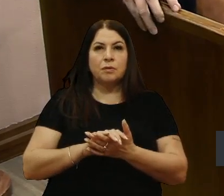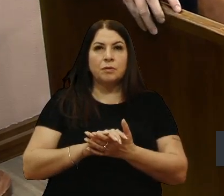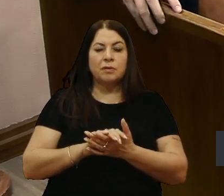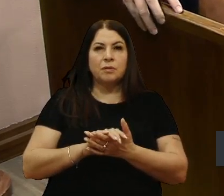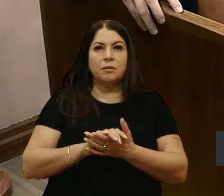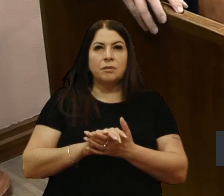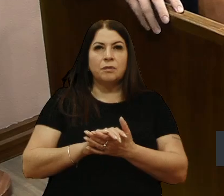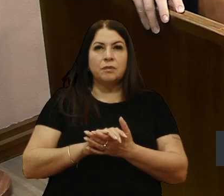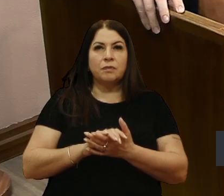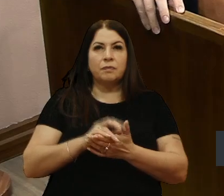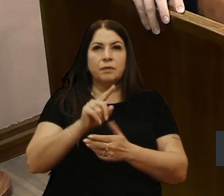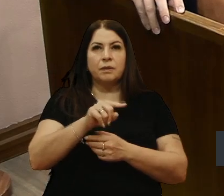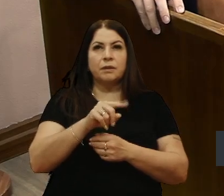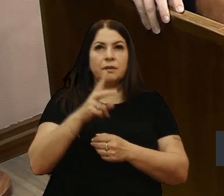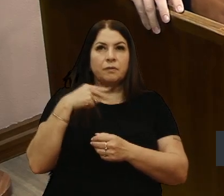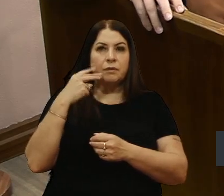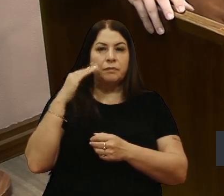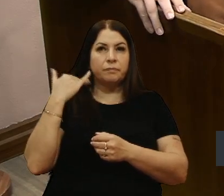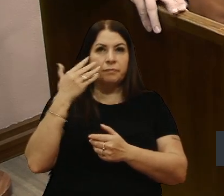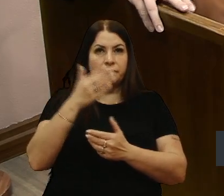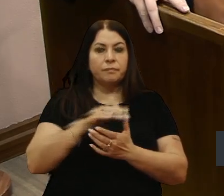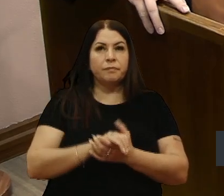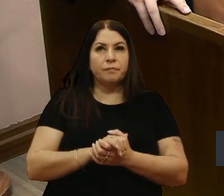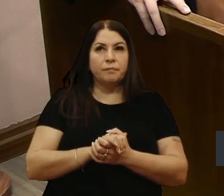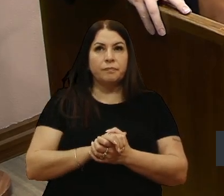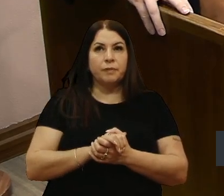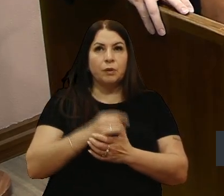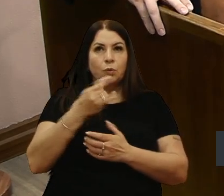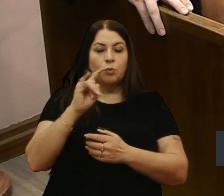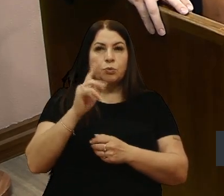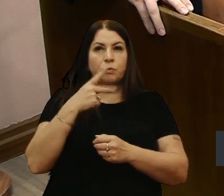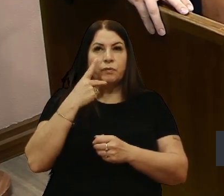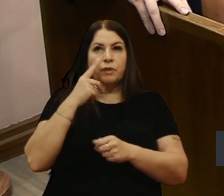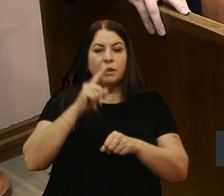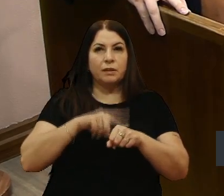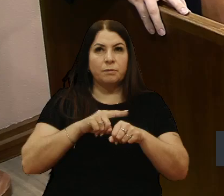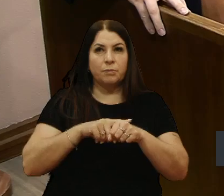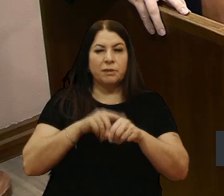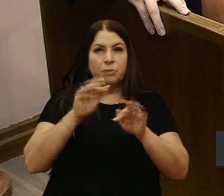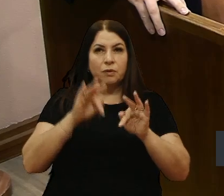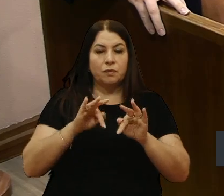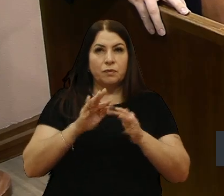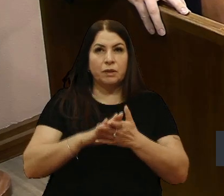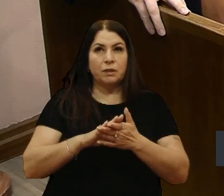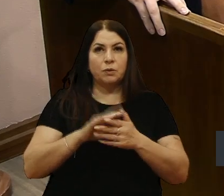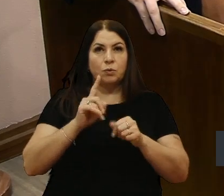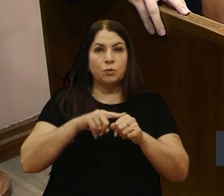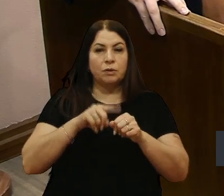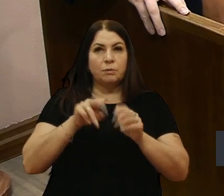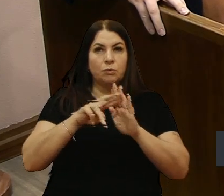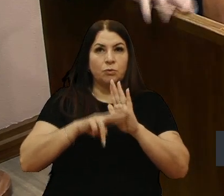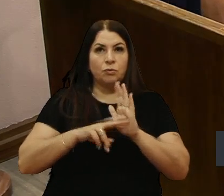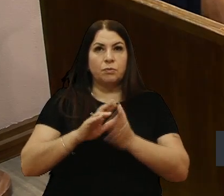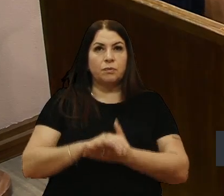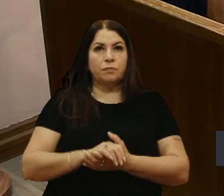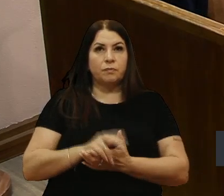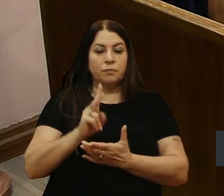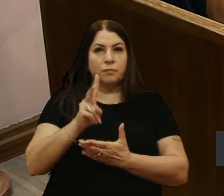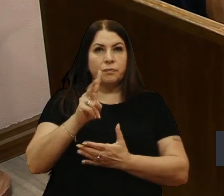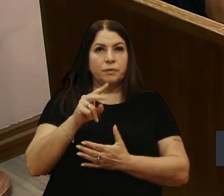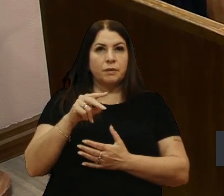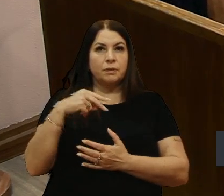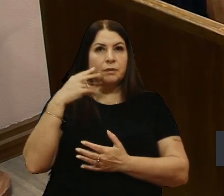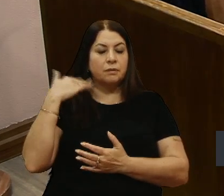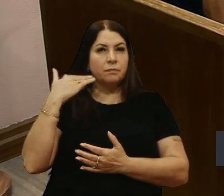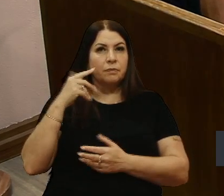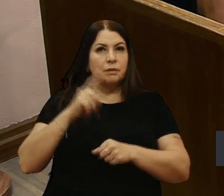minutos, será a vereadora Andressa Marques, a última com tempo para falar, para depois encerrar o tempo regimental. Segue, vereadora Andressa Marques,